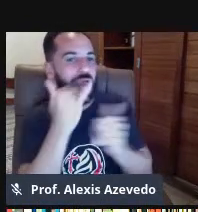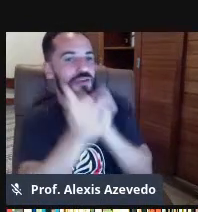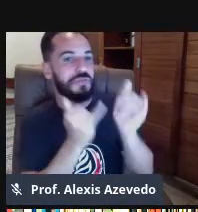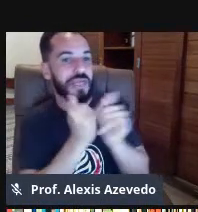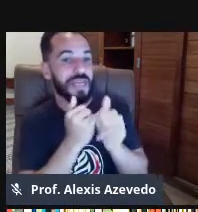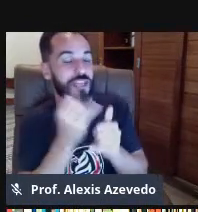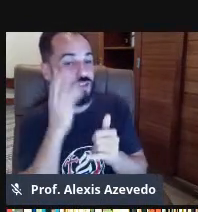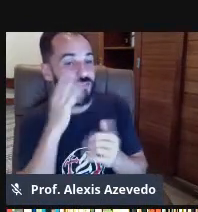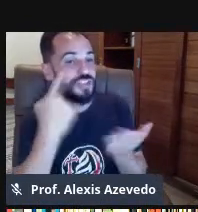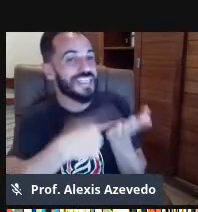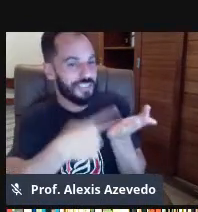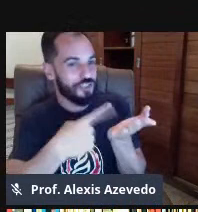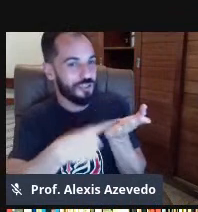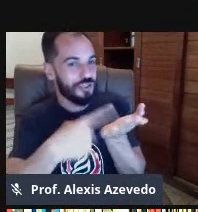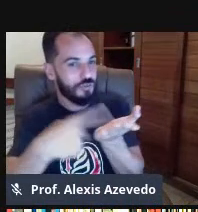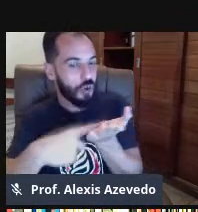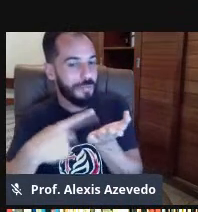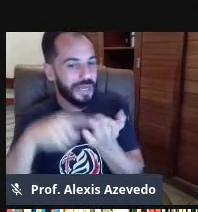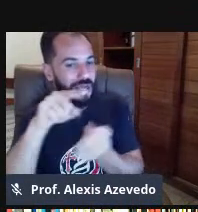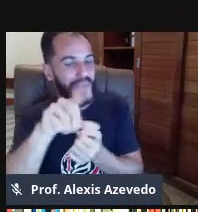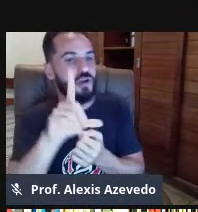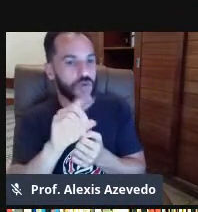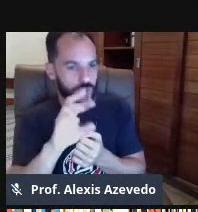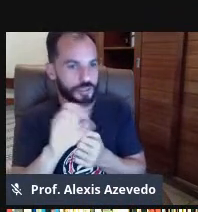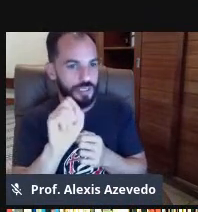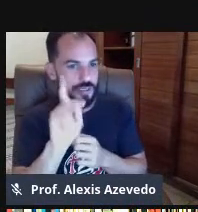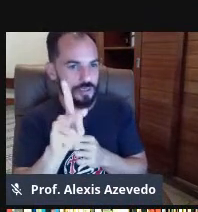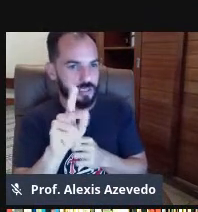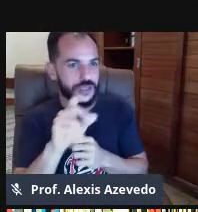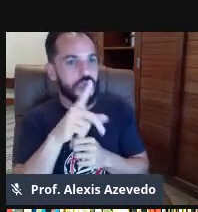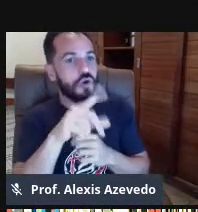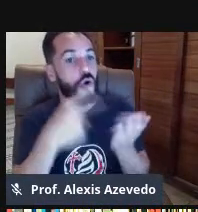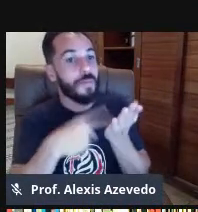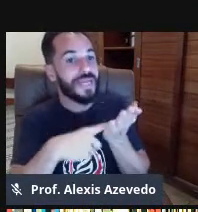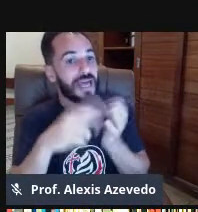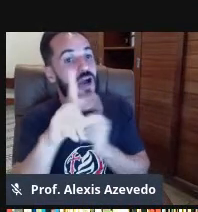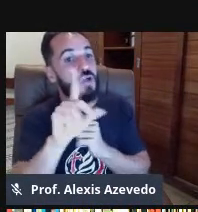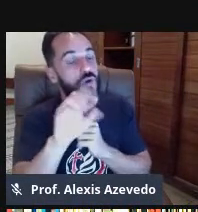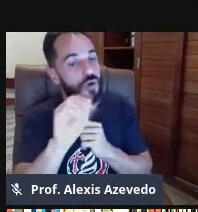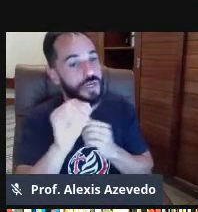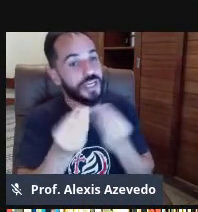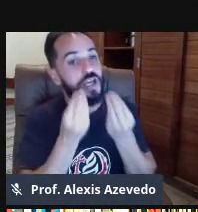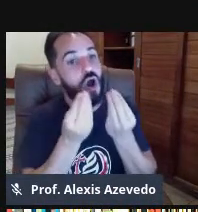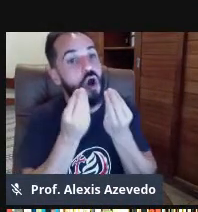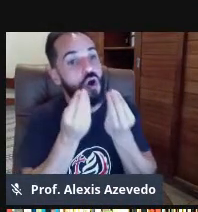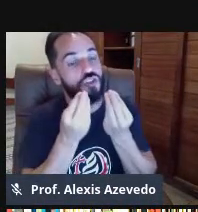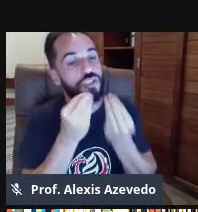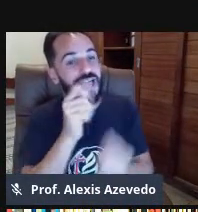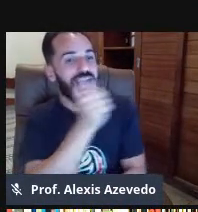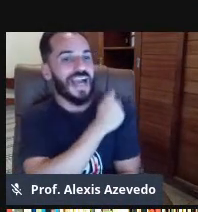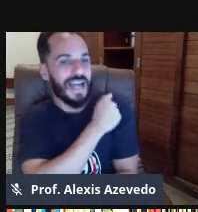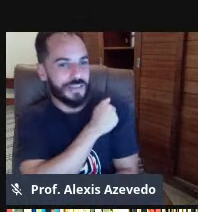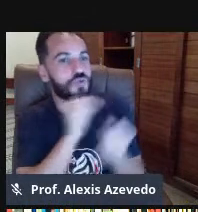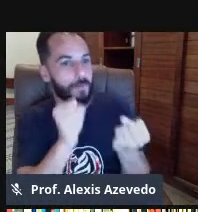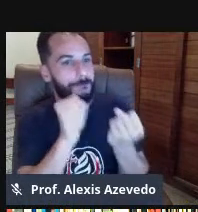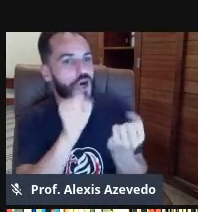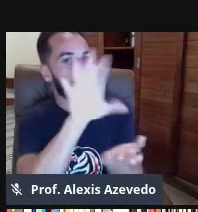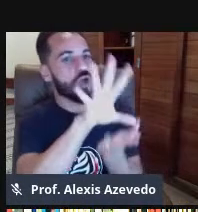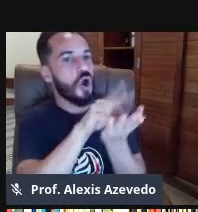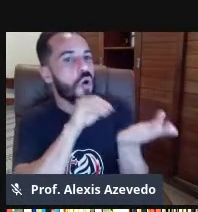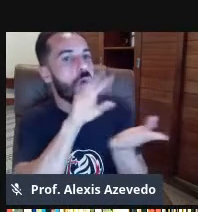amplie mais, pode falar, tá, Alex? Mas, enfim, as disciplinas obrigatórias, elas vão abrindo e você